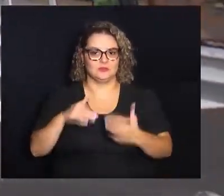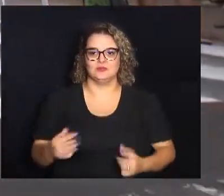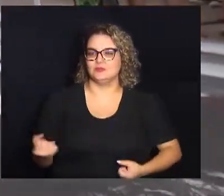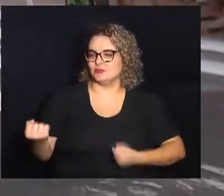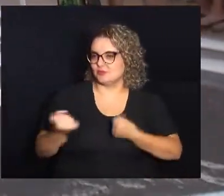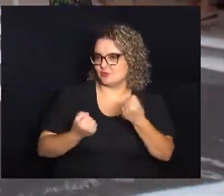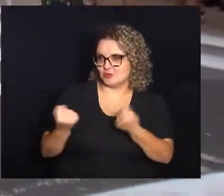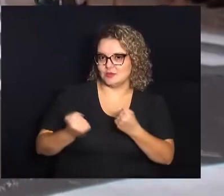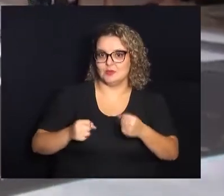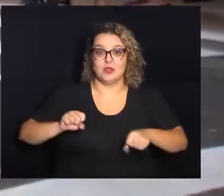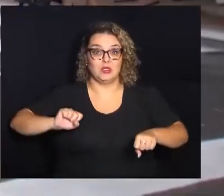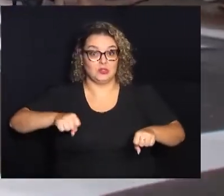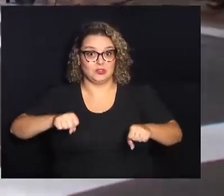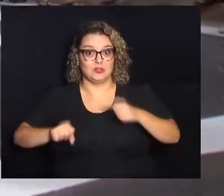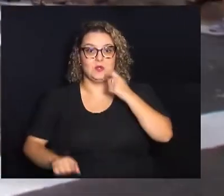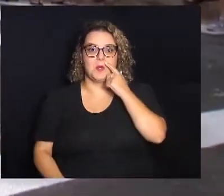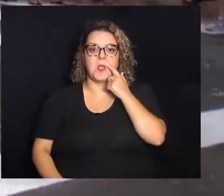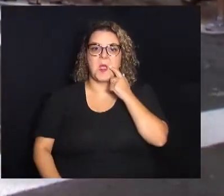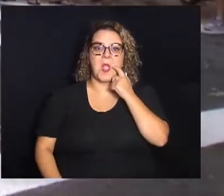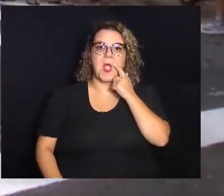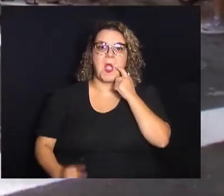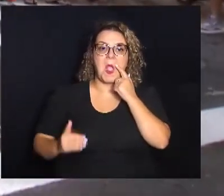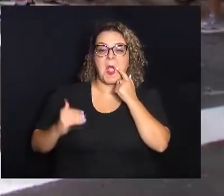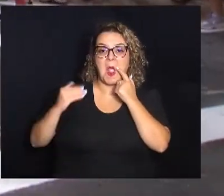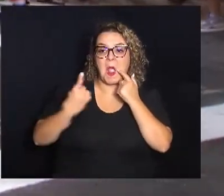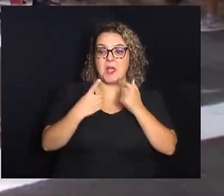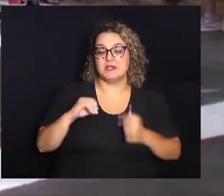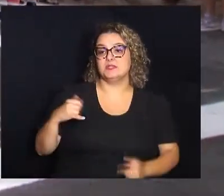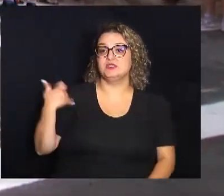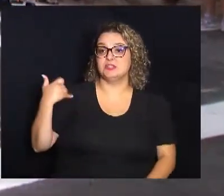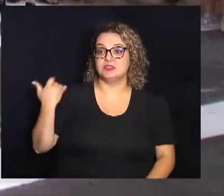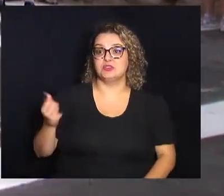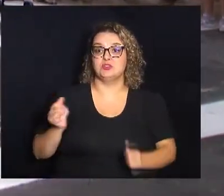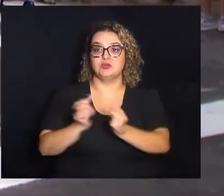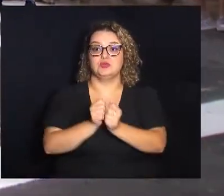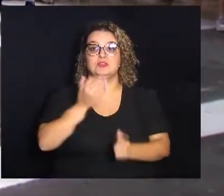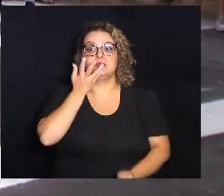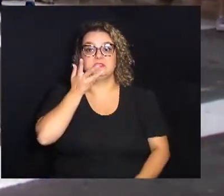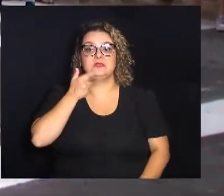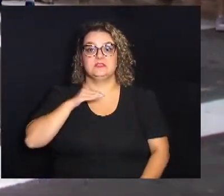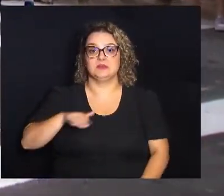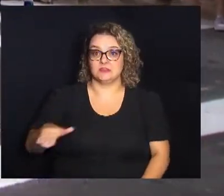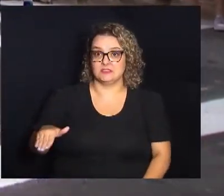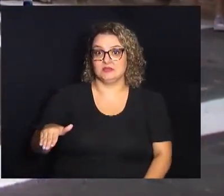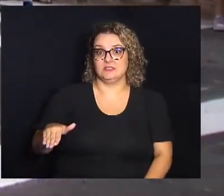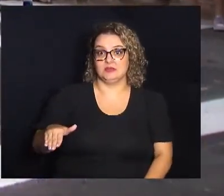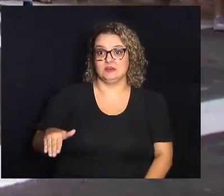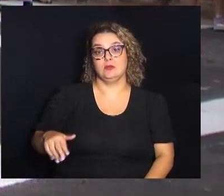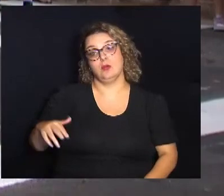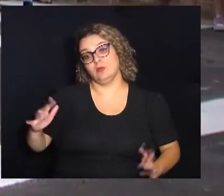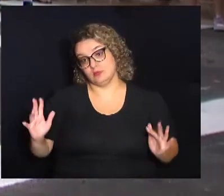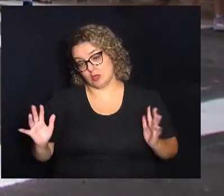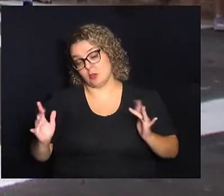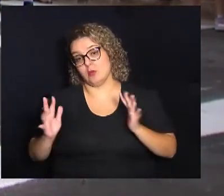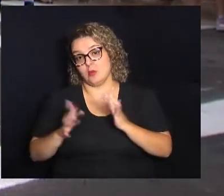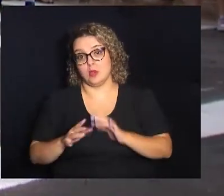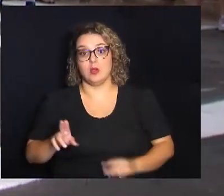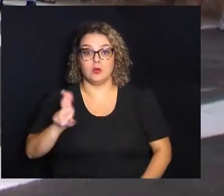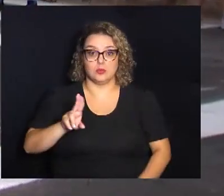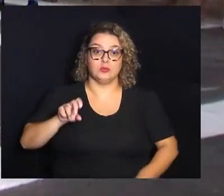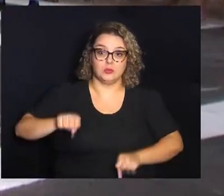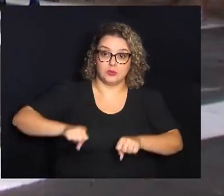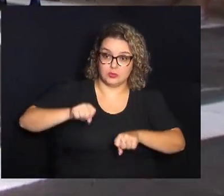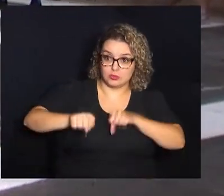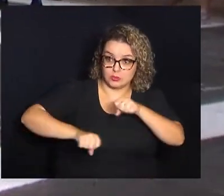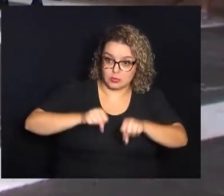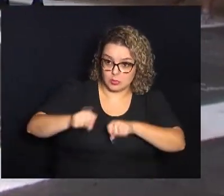na motocicleta só acima dos 10 anos com as crianças, a pé, usando a bicicleta ou